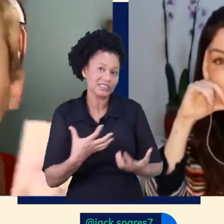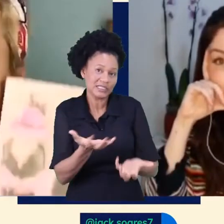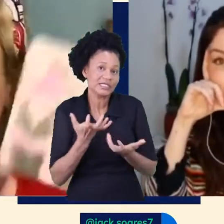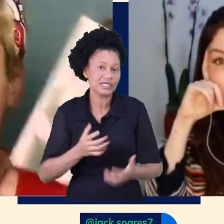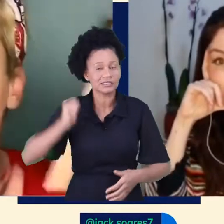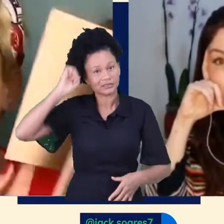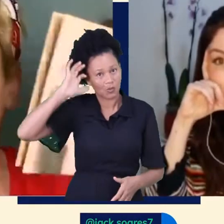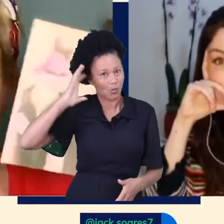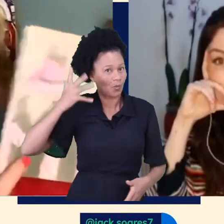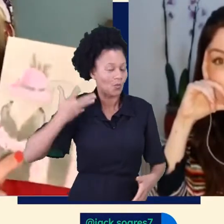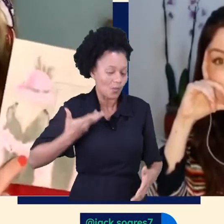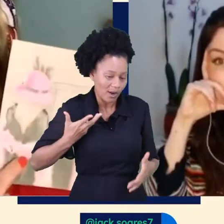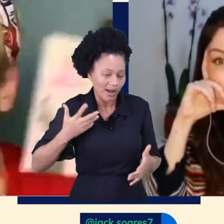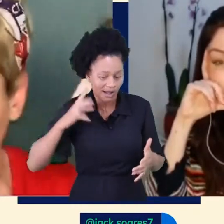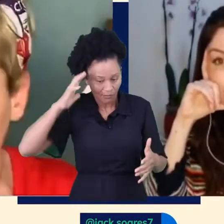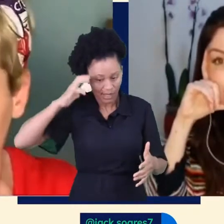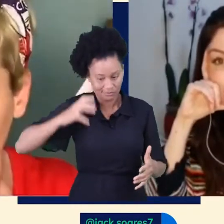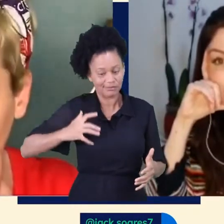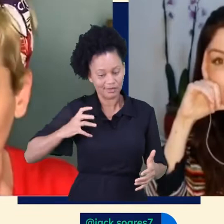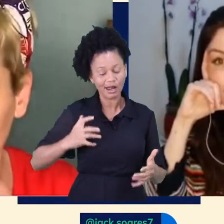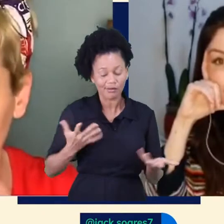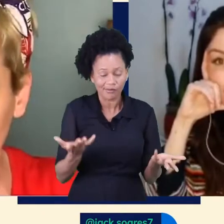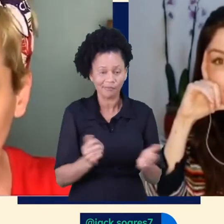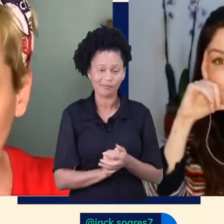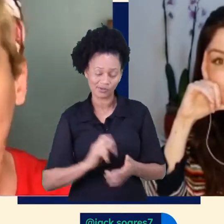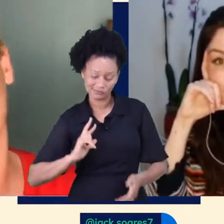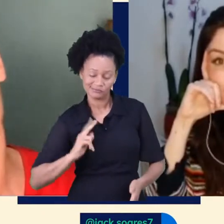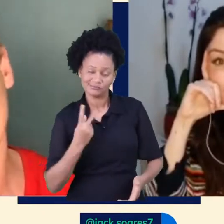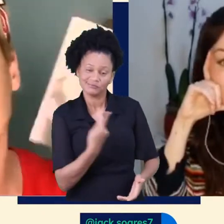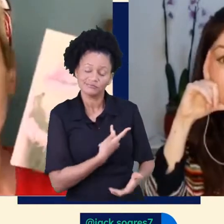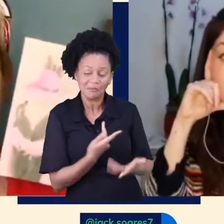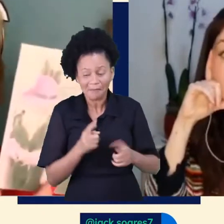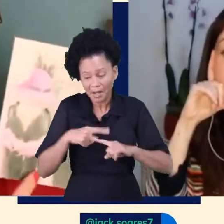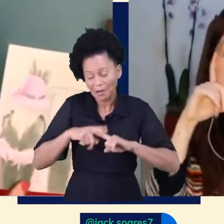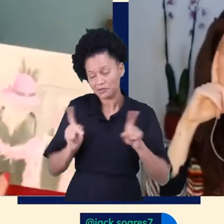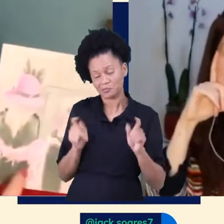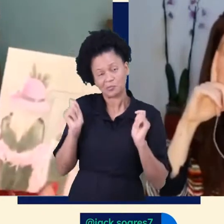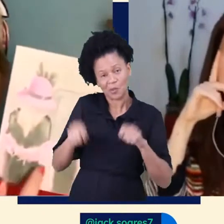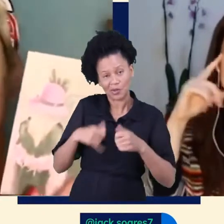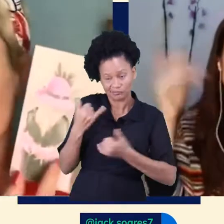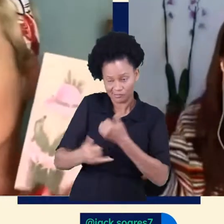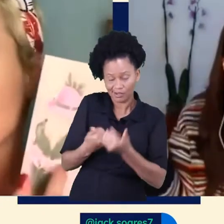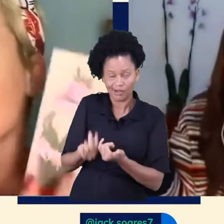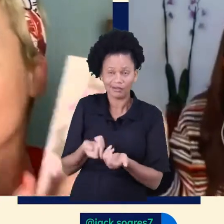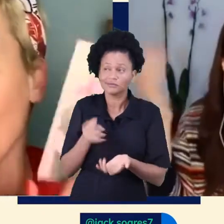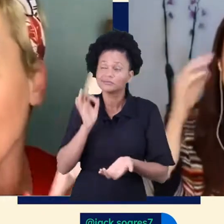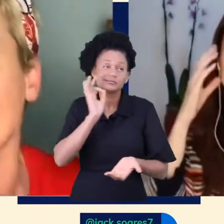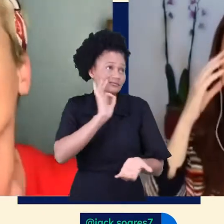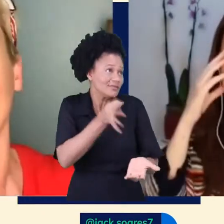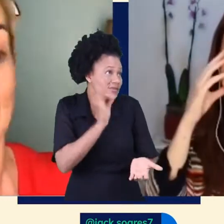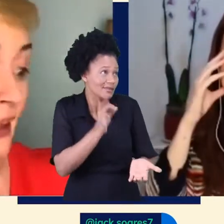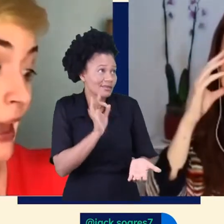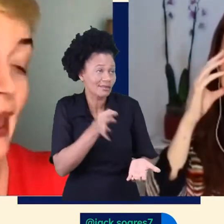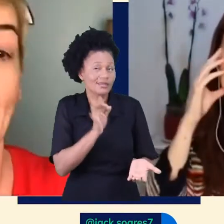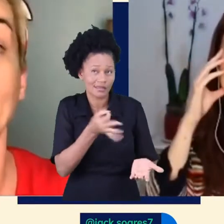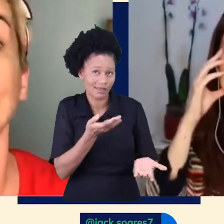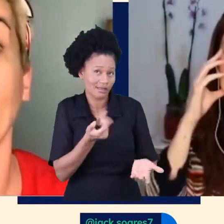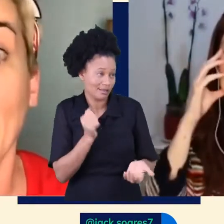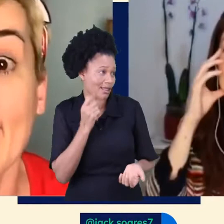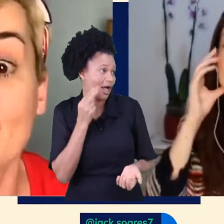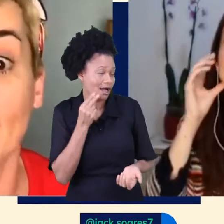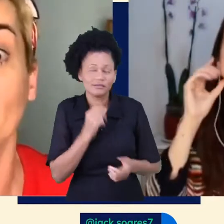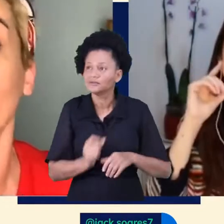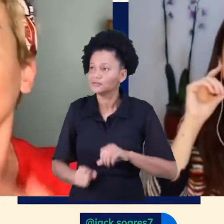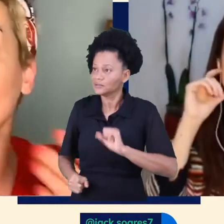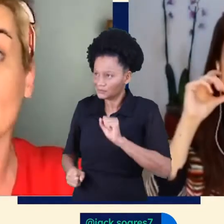ser muitas coisas, mas pode ser que ele estivesse apenas brincando, não pode, Carol? Apesar de, assim, ser um segredo, talvez porque os pais